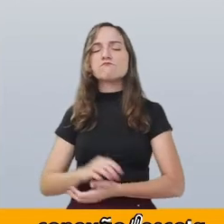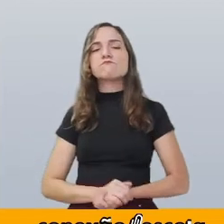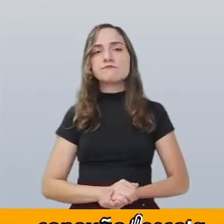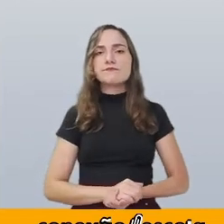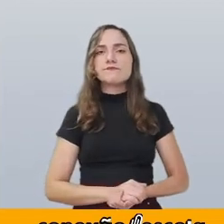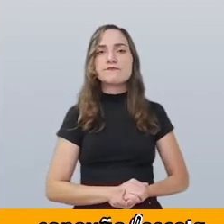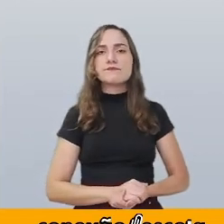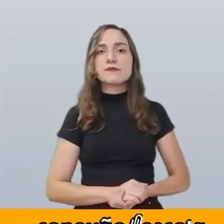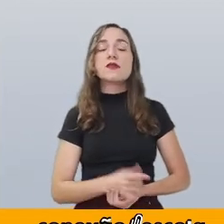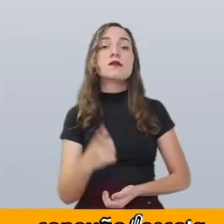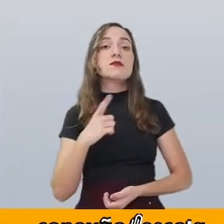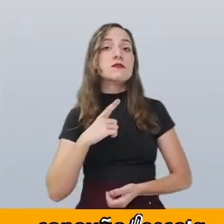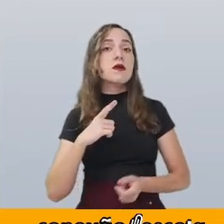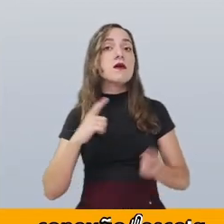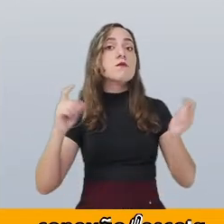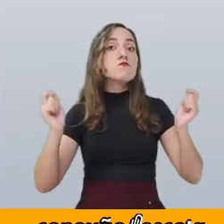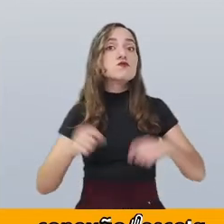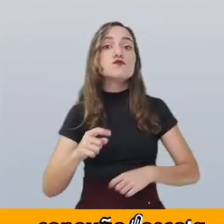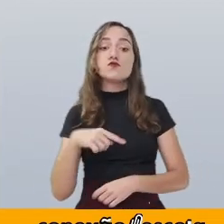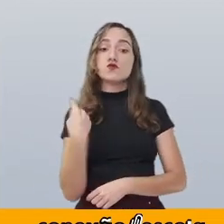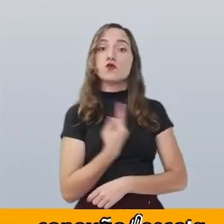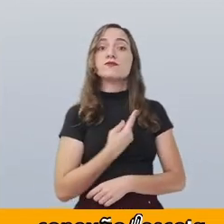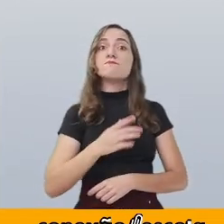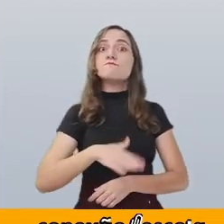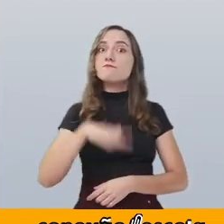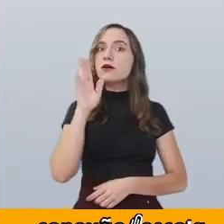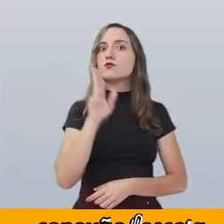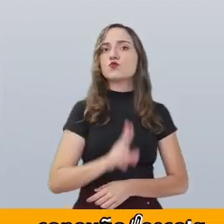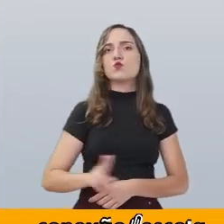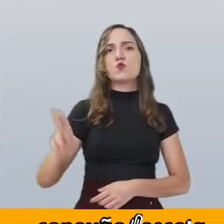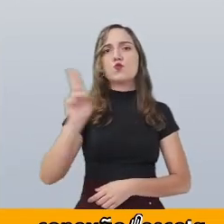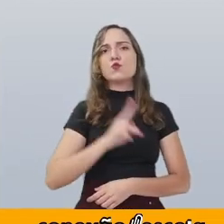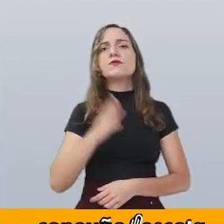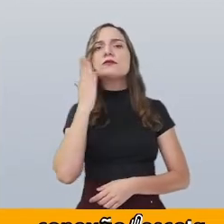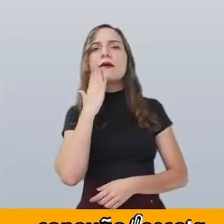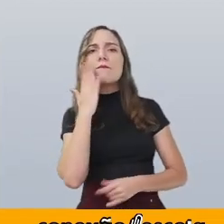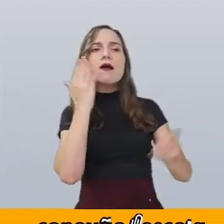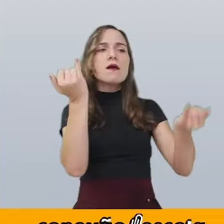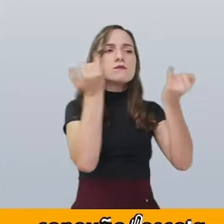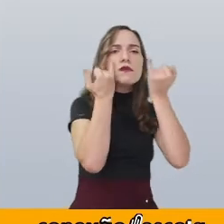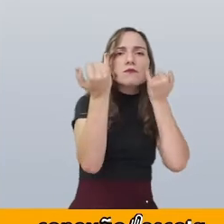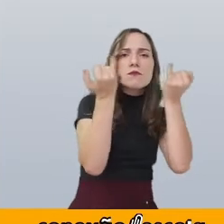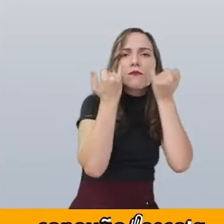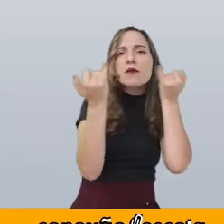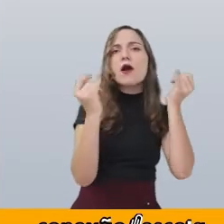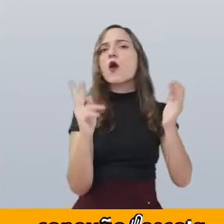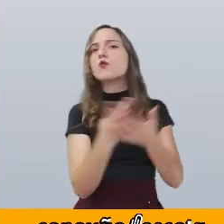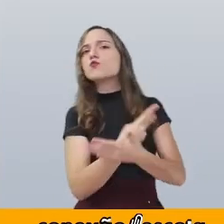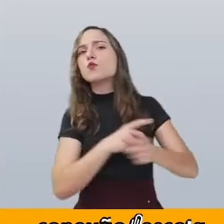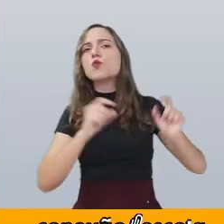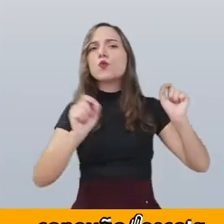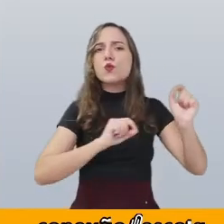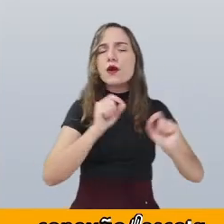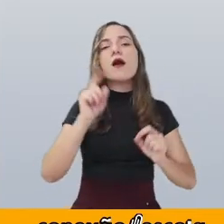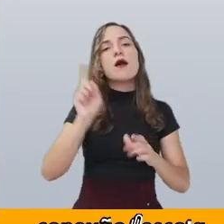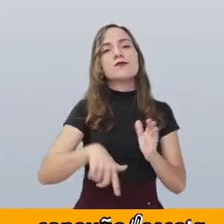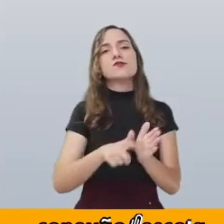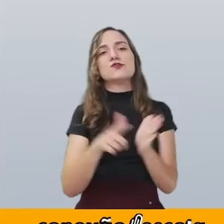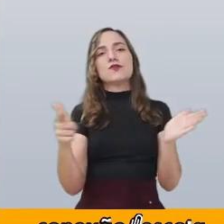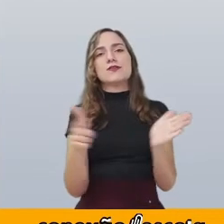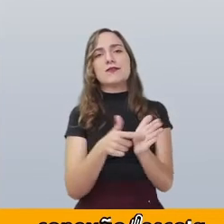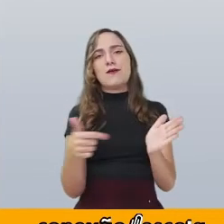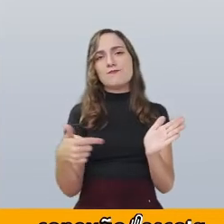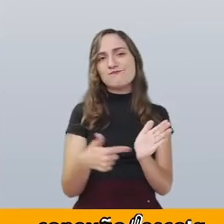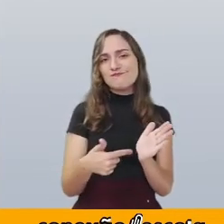Uma das fontes que mais acessamos para sabermos das últimas notícias é o jornal.